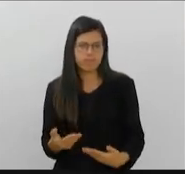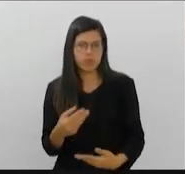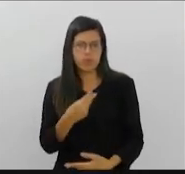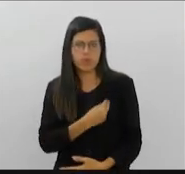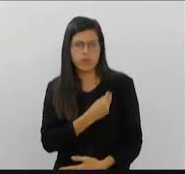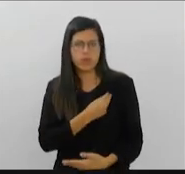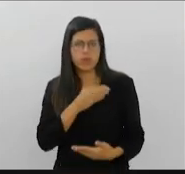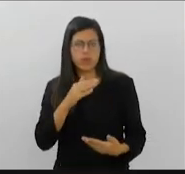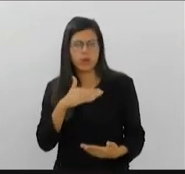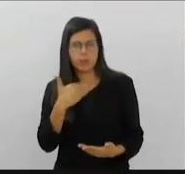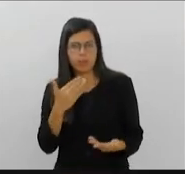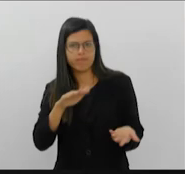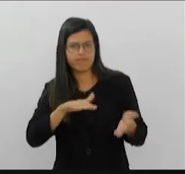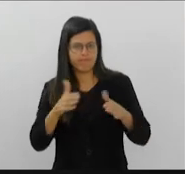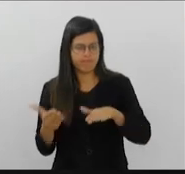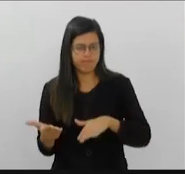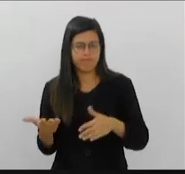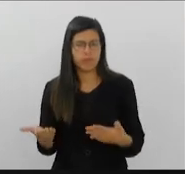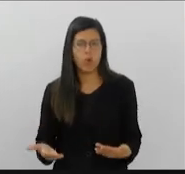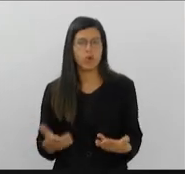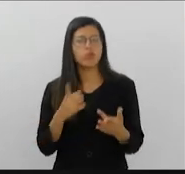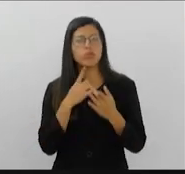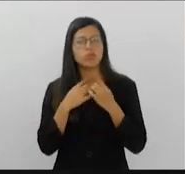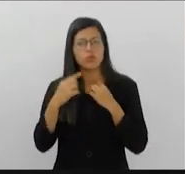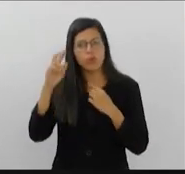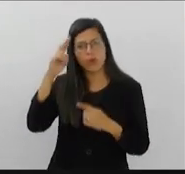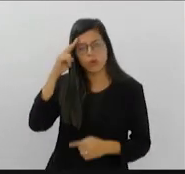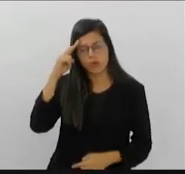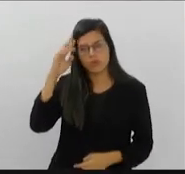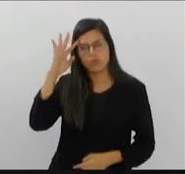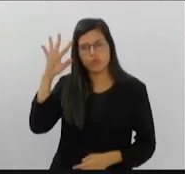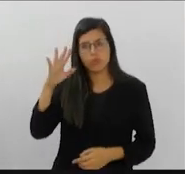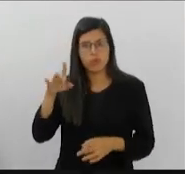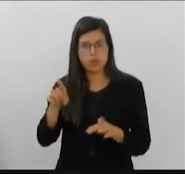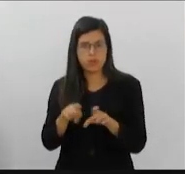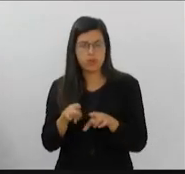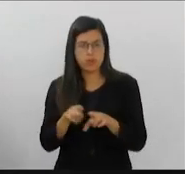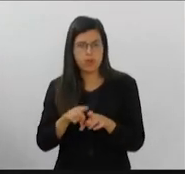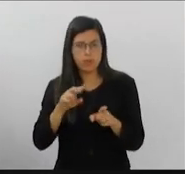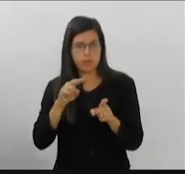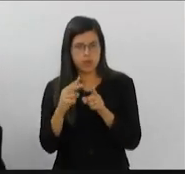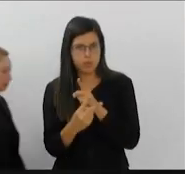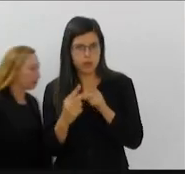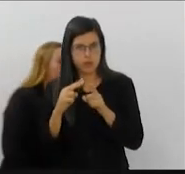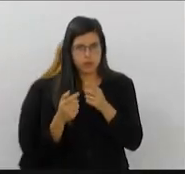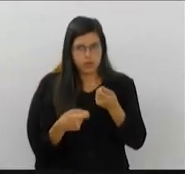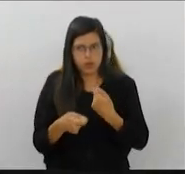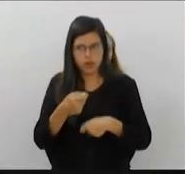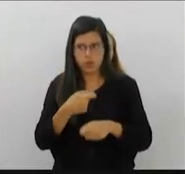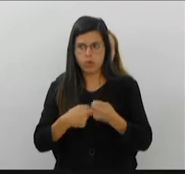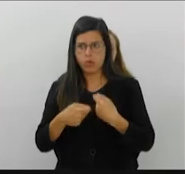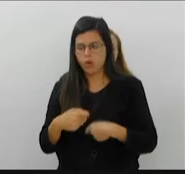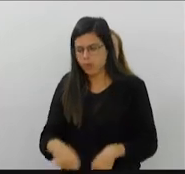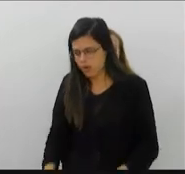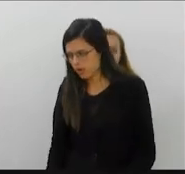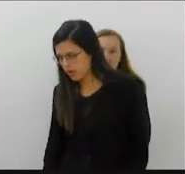de anseios que são interrompidos, e não só isso. Também da perspectiva econômica, mas olhando